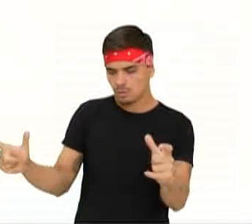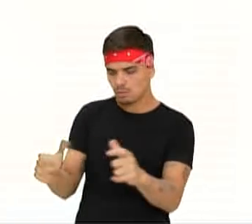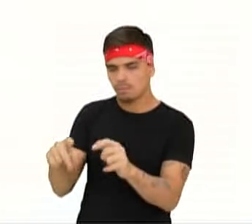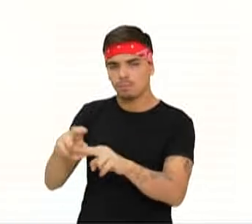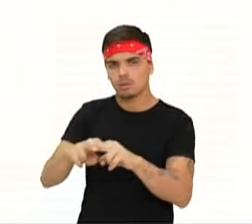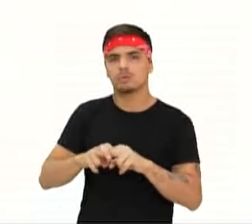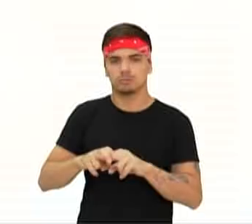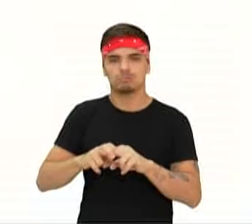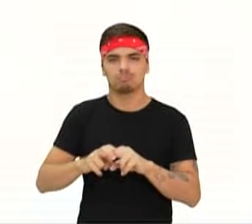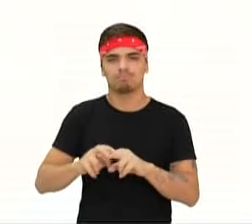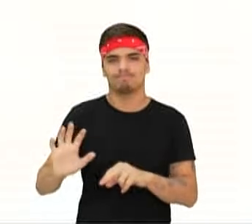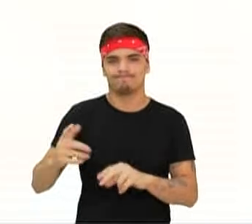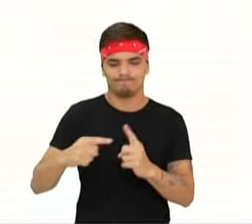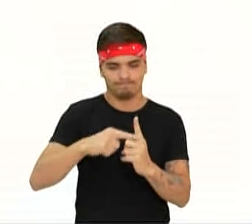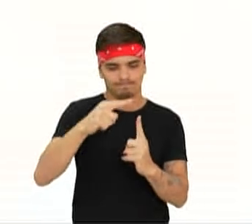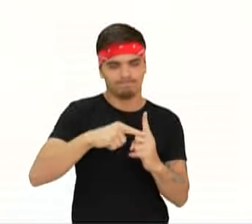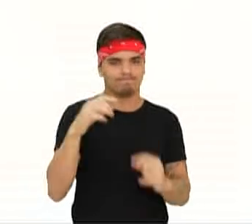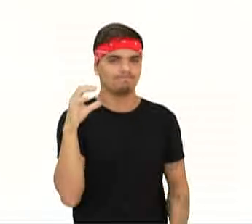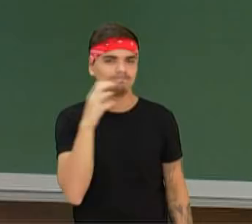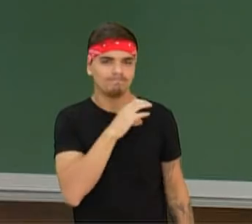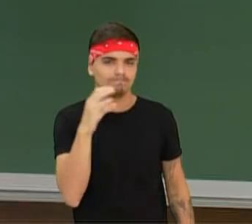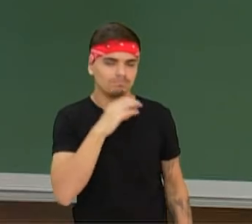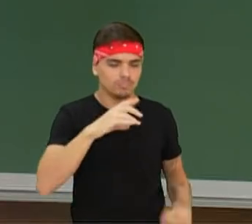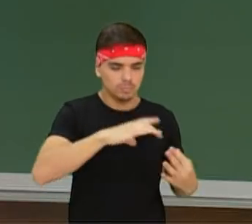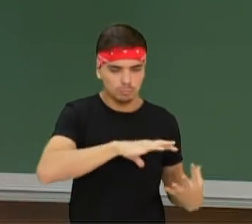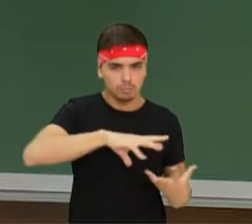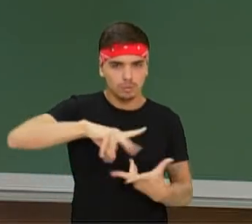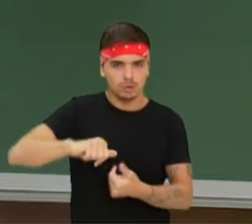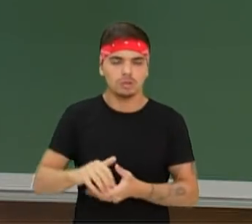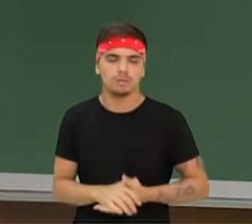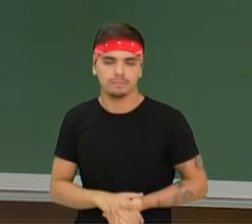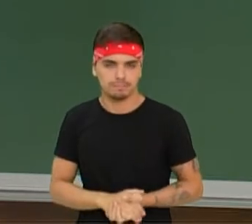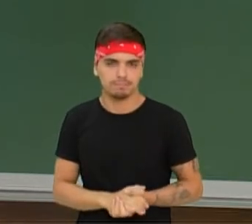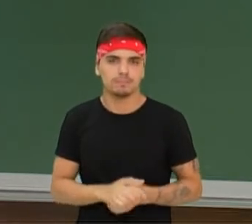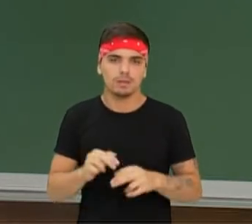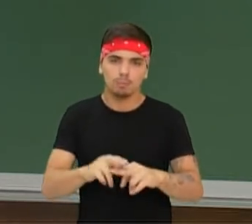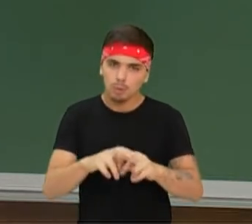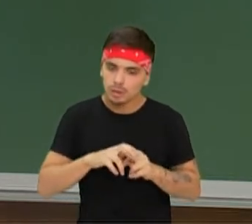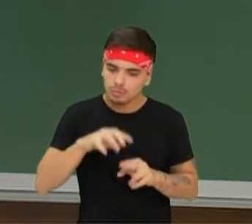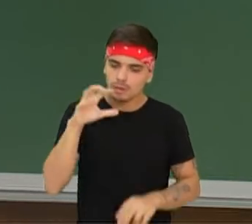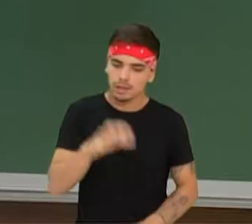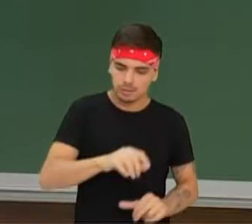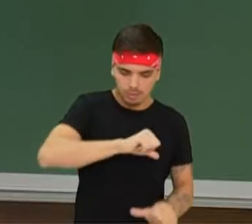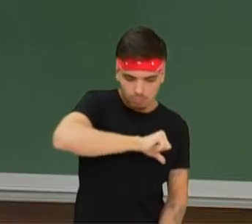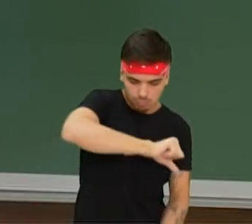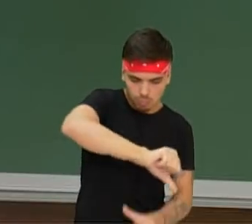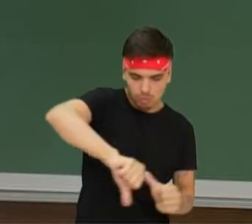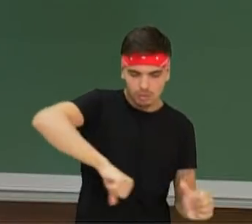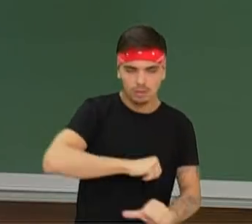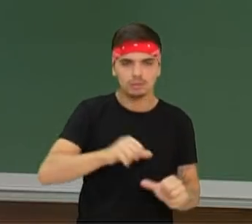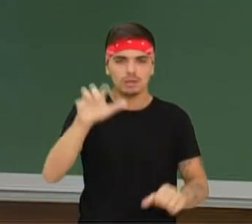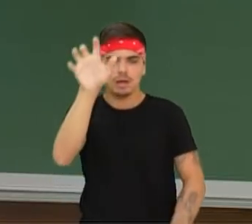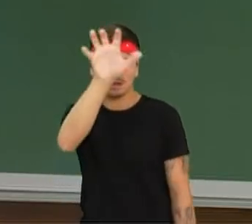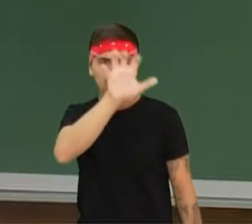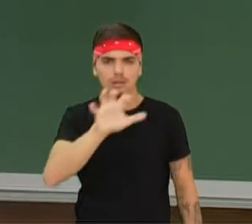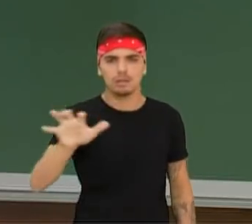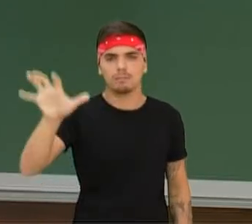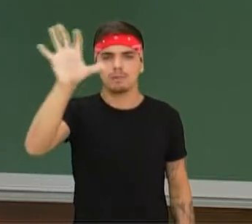virtude do aumento da temperatura a nível mundial. Então, essa mudança climática que nós